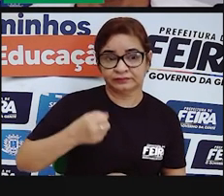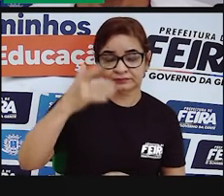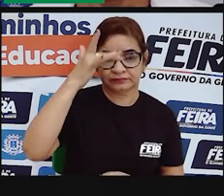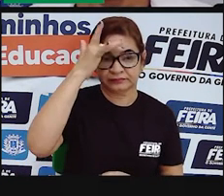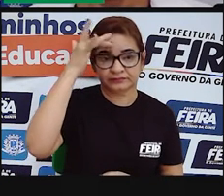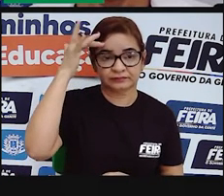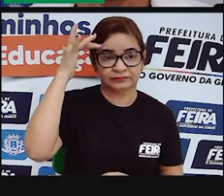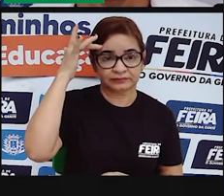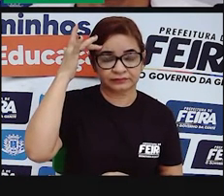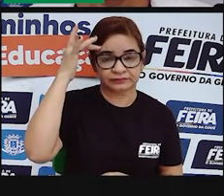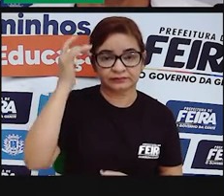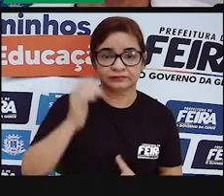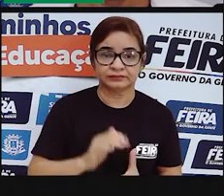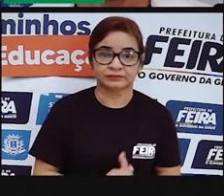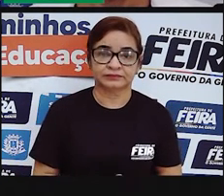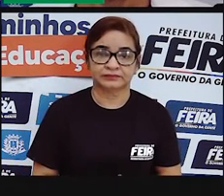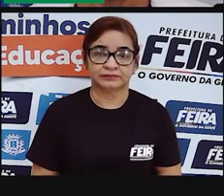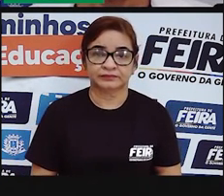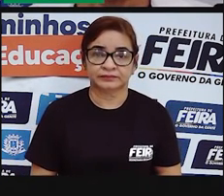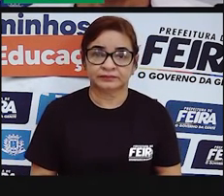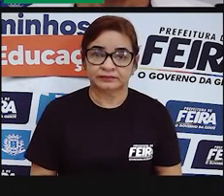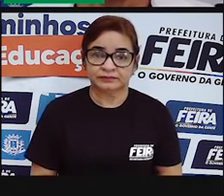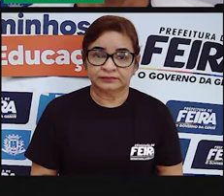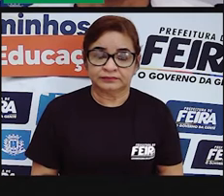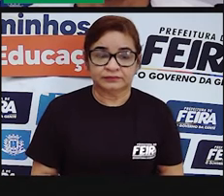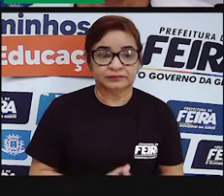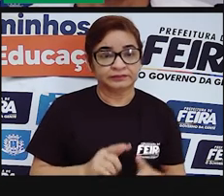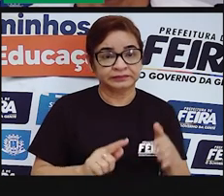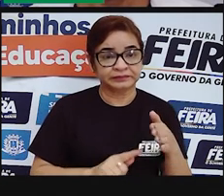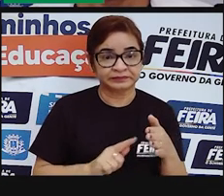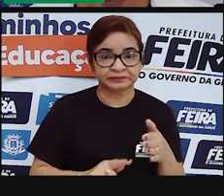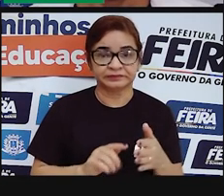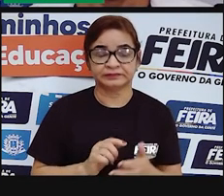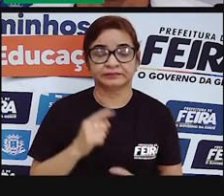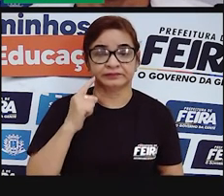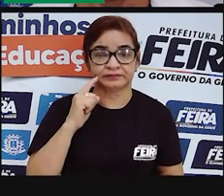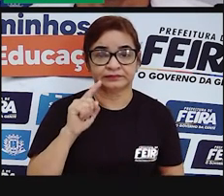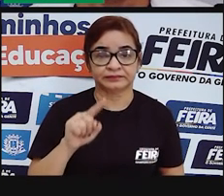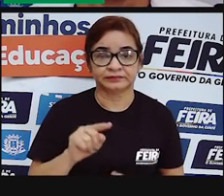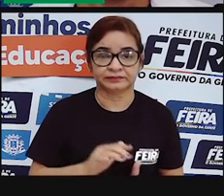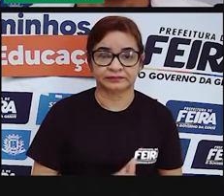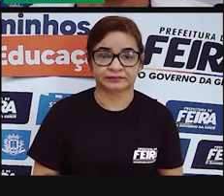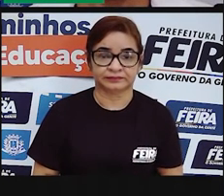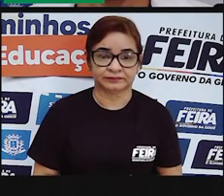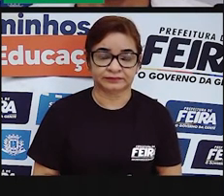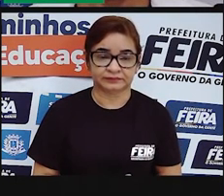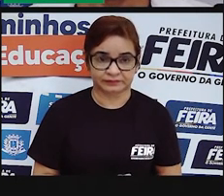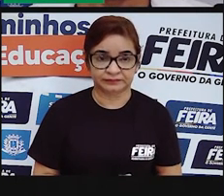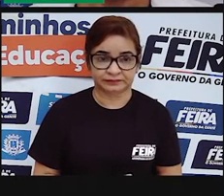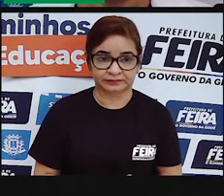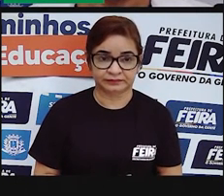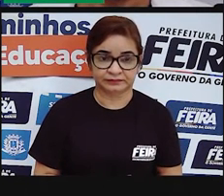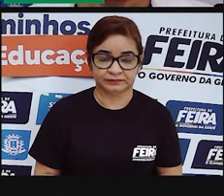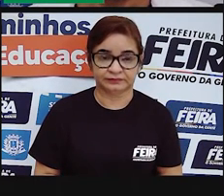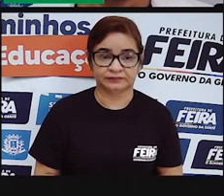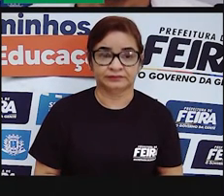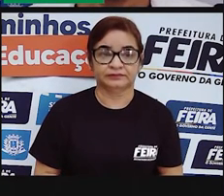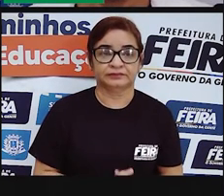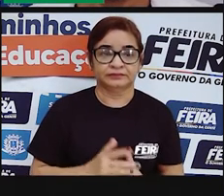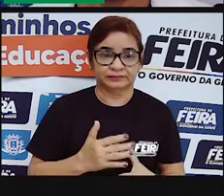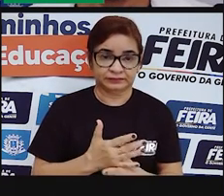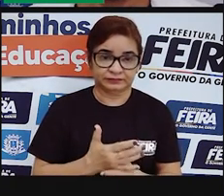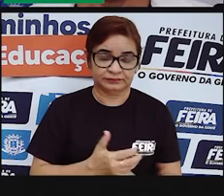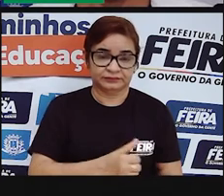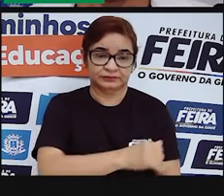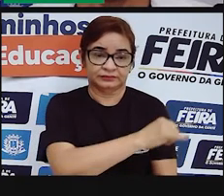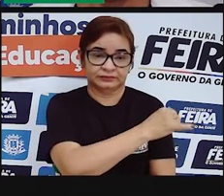de número e de pessoa. Na silepse de gênero, observe pelo exemplo. Rio